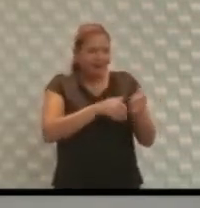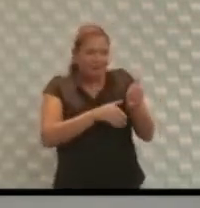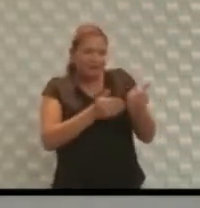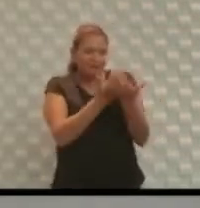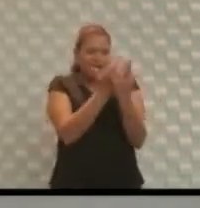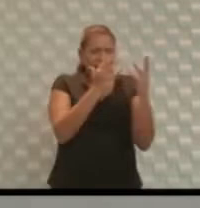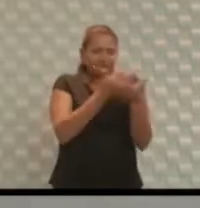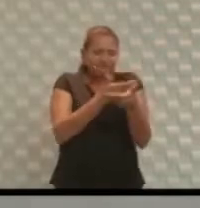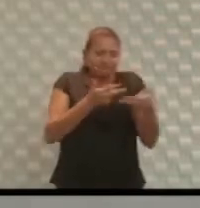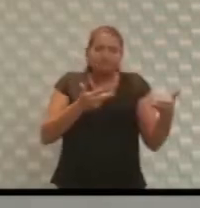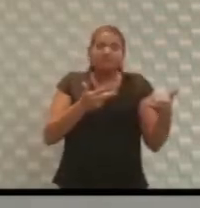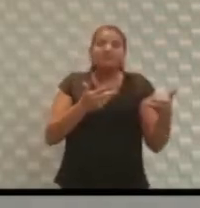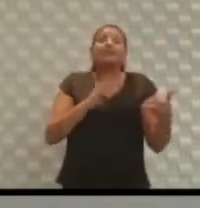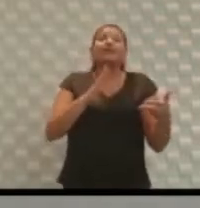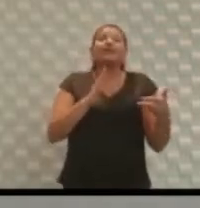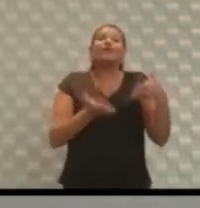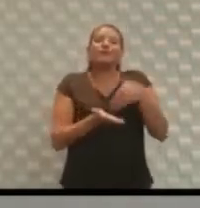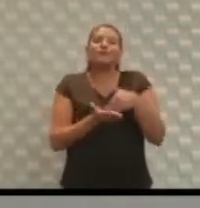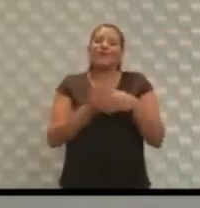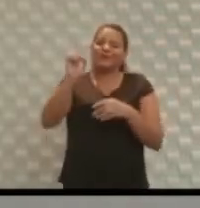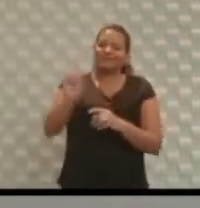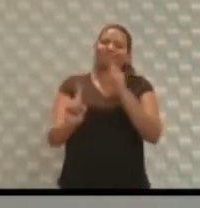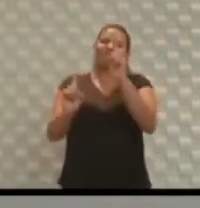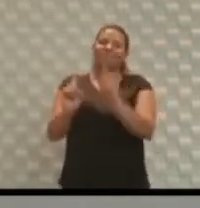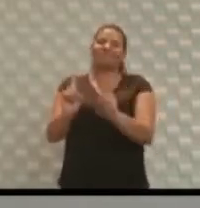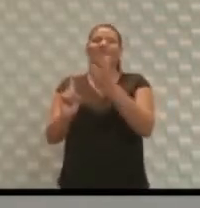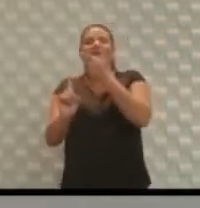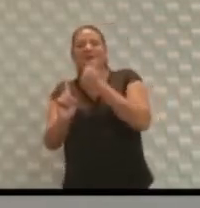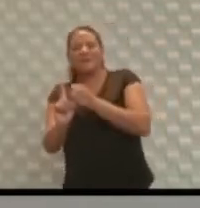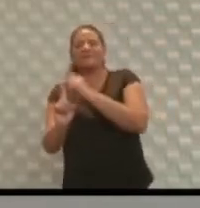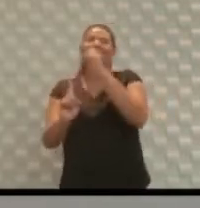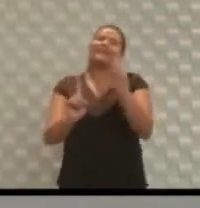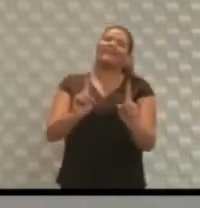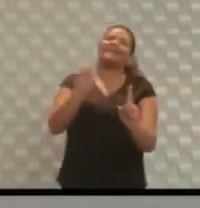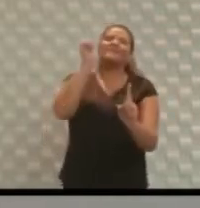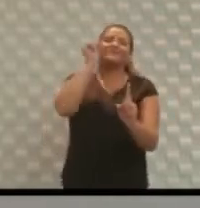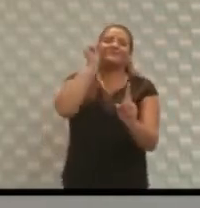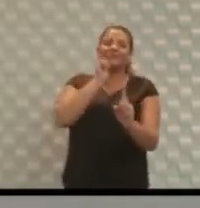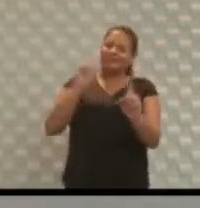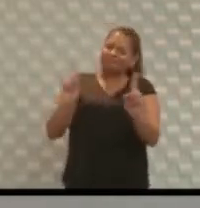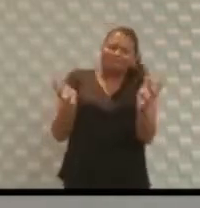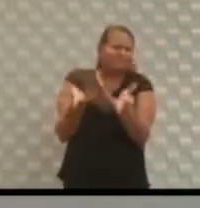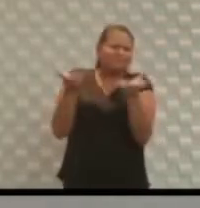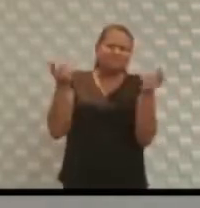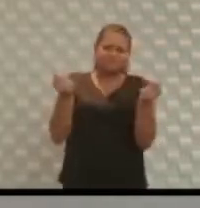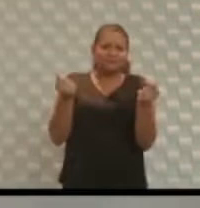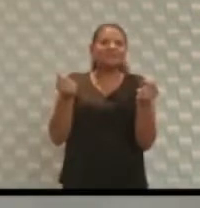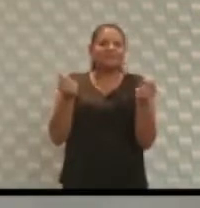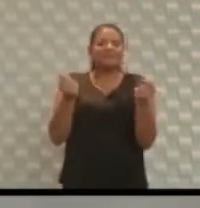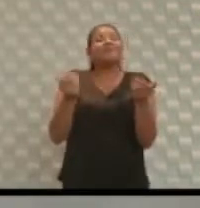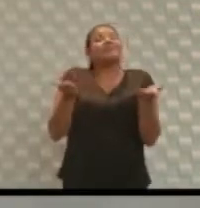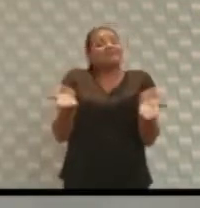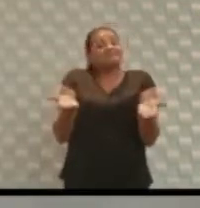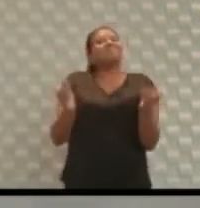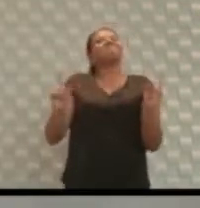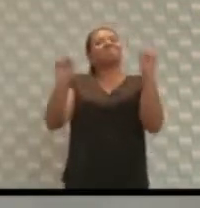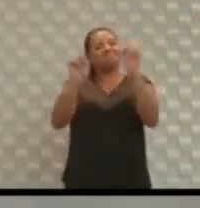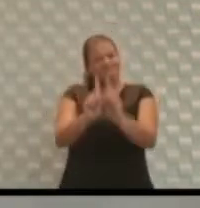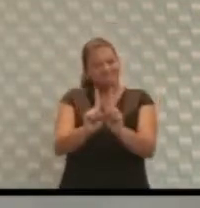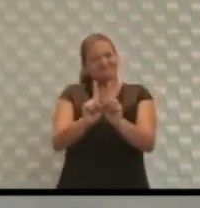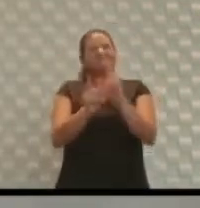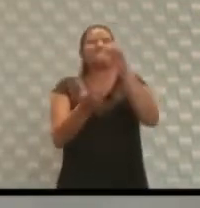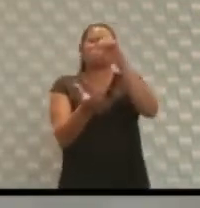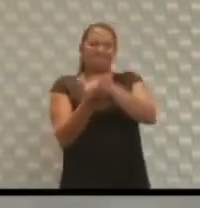a obra-prima de Deus, tanto o homem como a mulher, e o casal muito mais ainda, não é? Porque